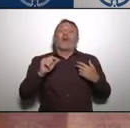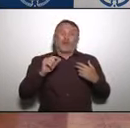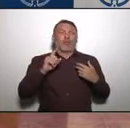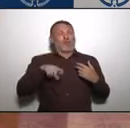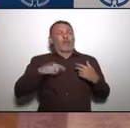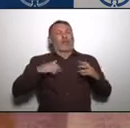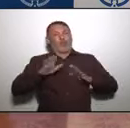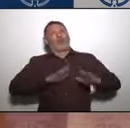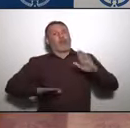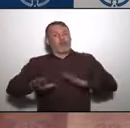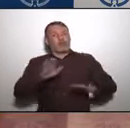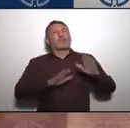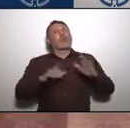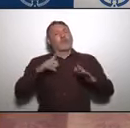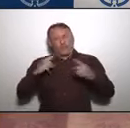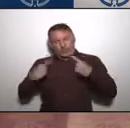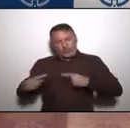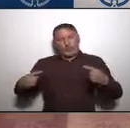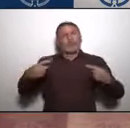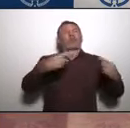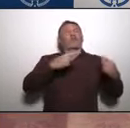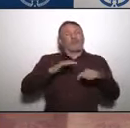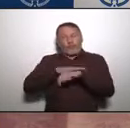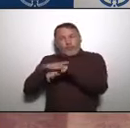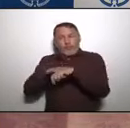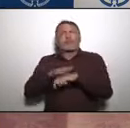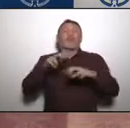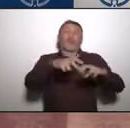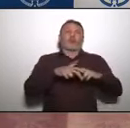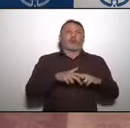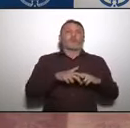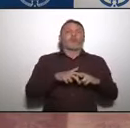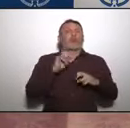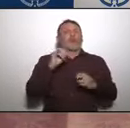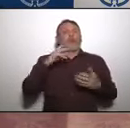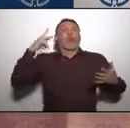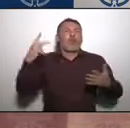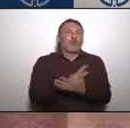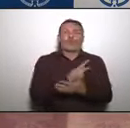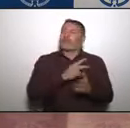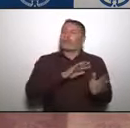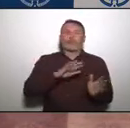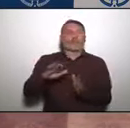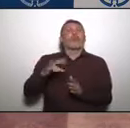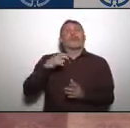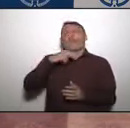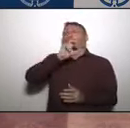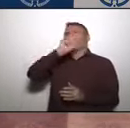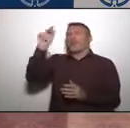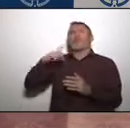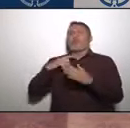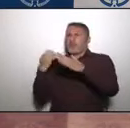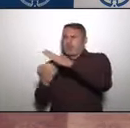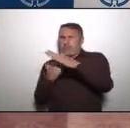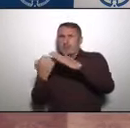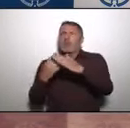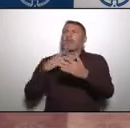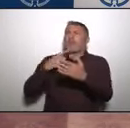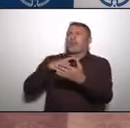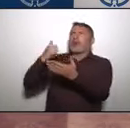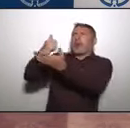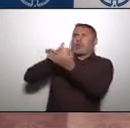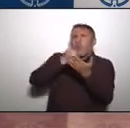está fazendo, discutindo com as entidades. E vejo que diversas empresas já estão ajudando, né? Seja na área